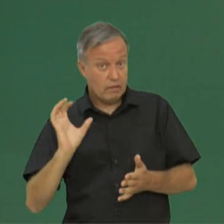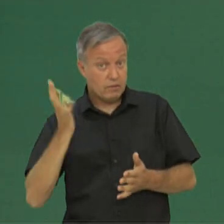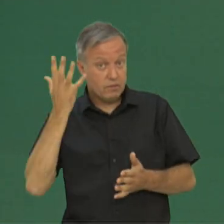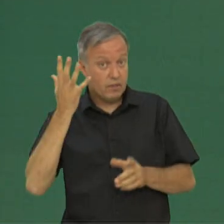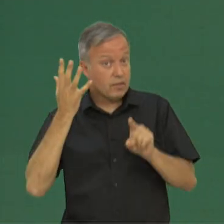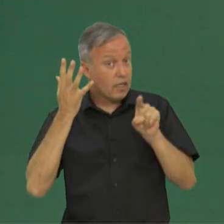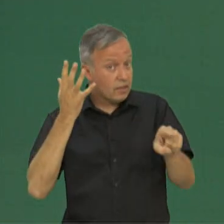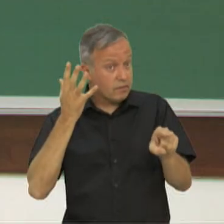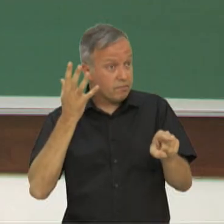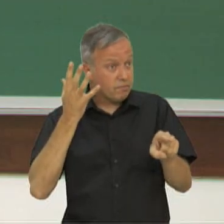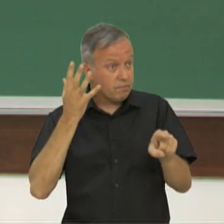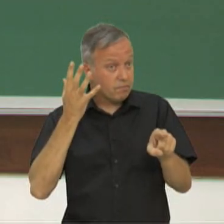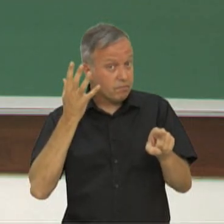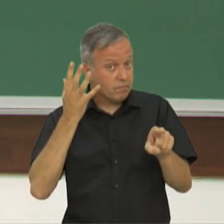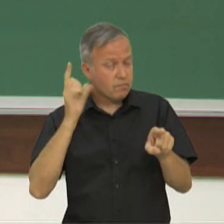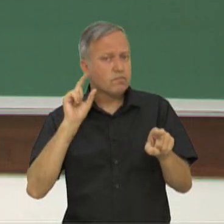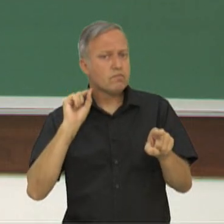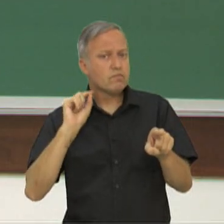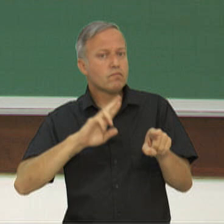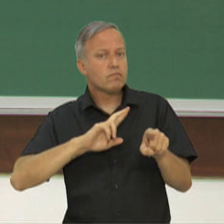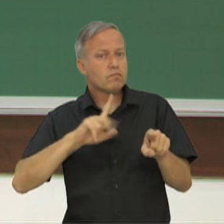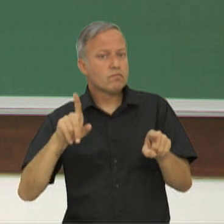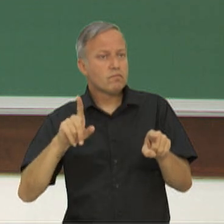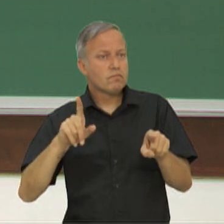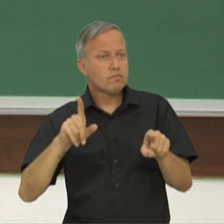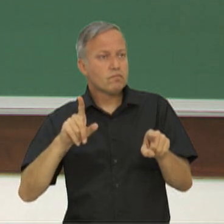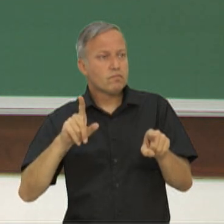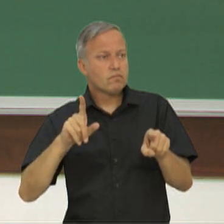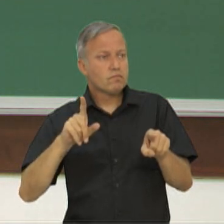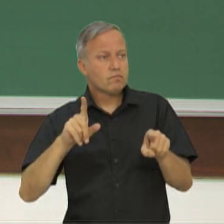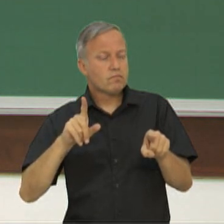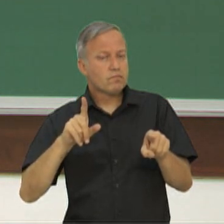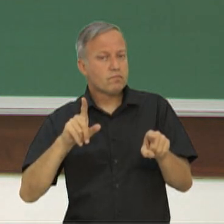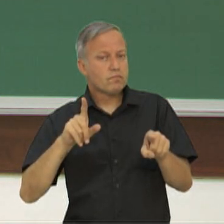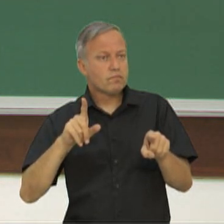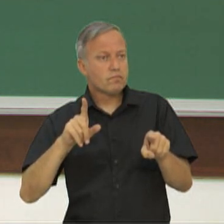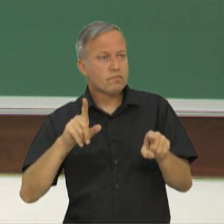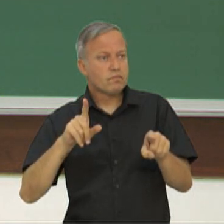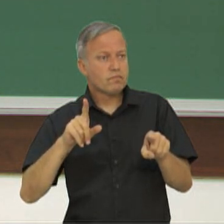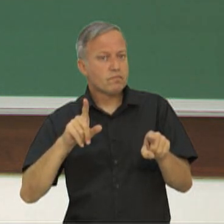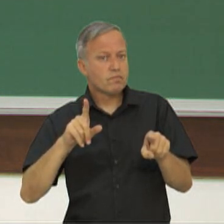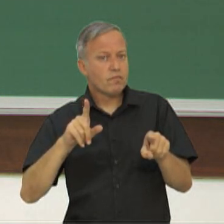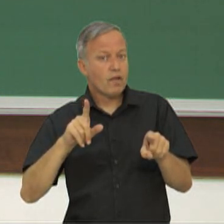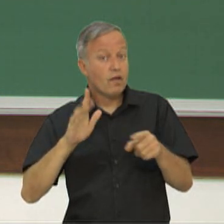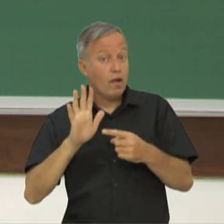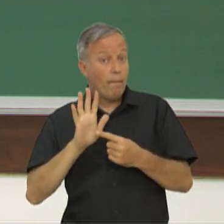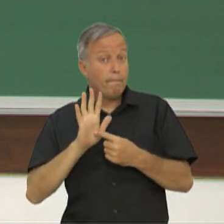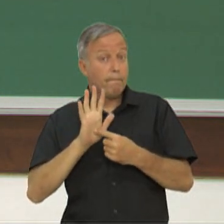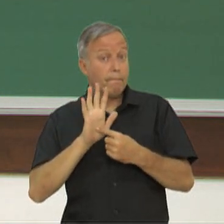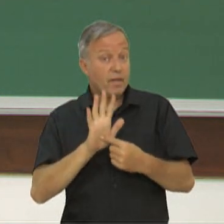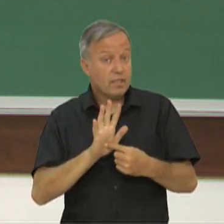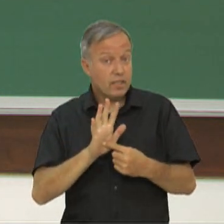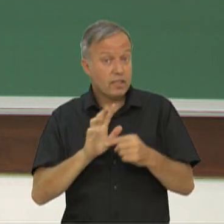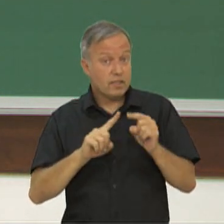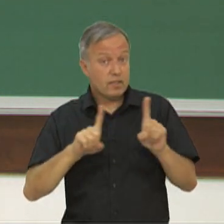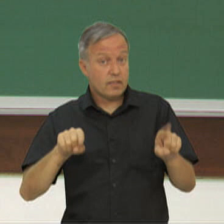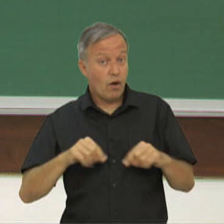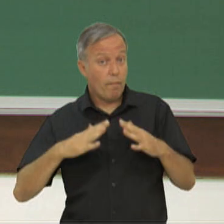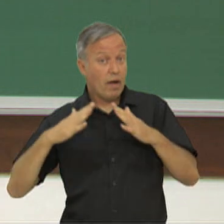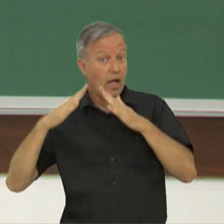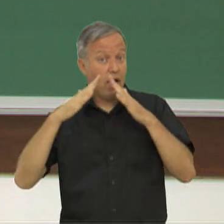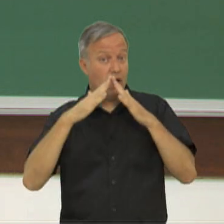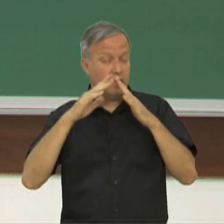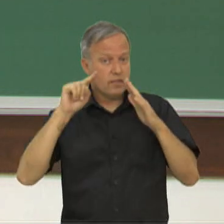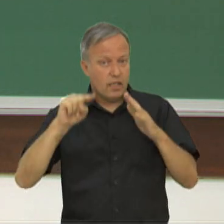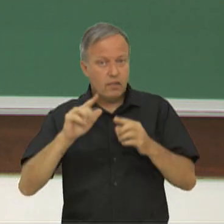ali. E o que tem de diferente, pessoal, na apresentação dentro dos palácios para a apresentação ali na academia? O